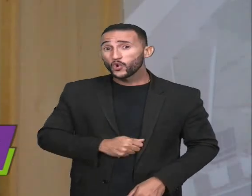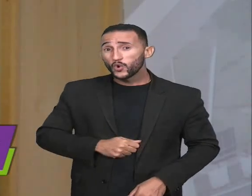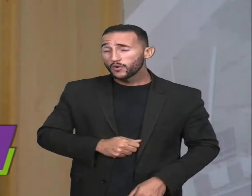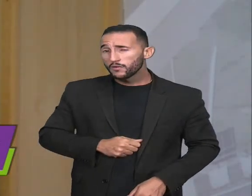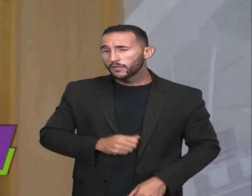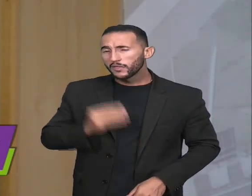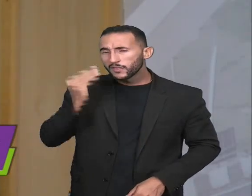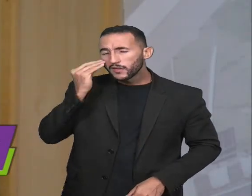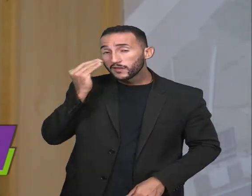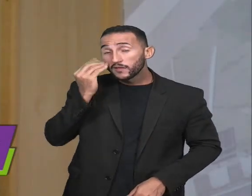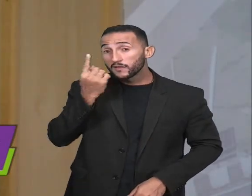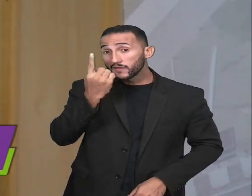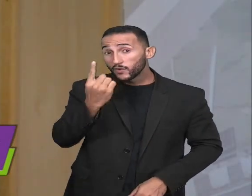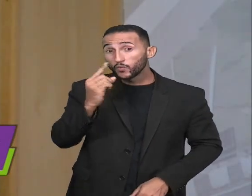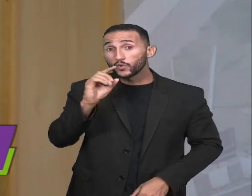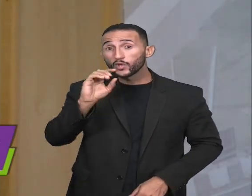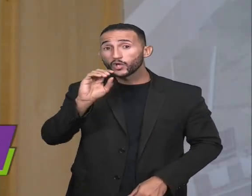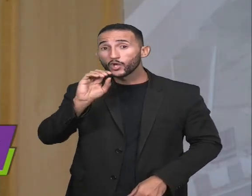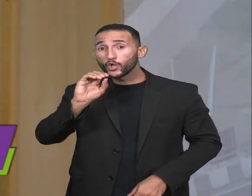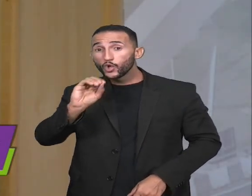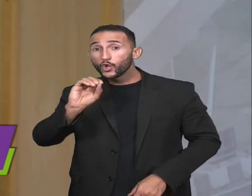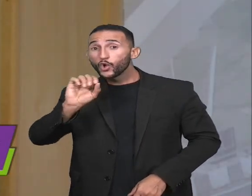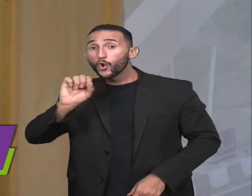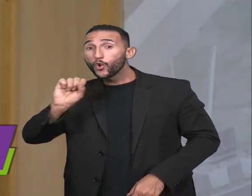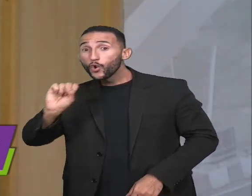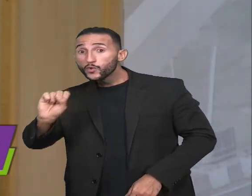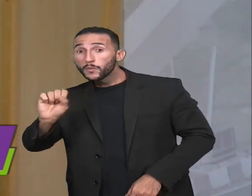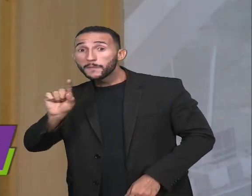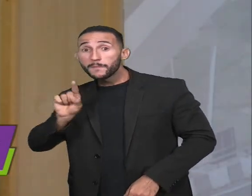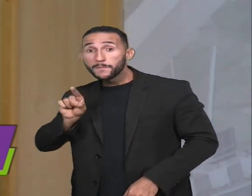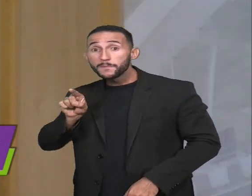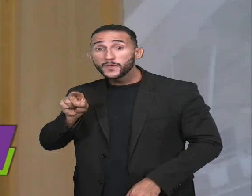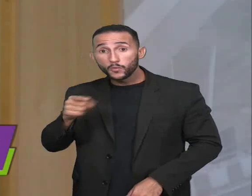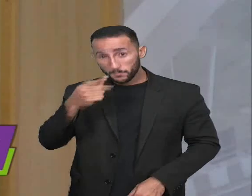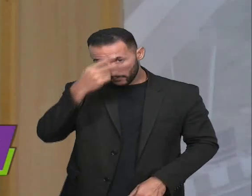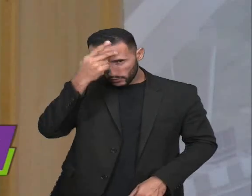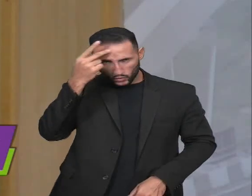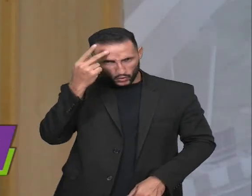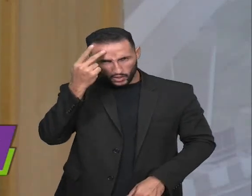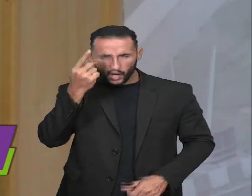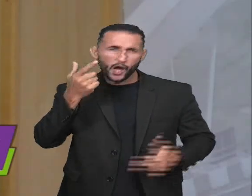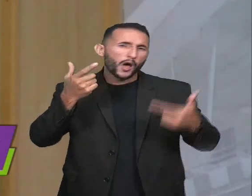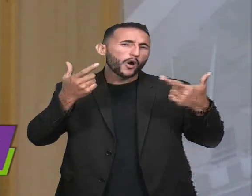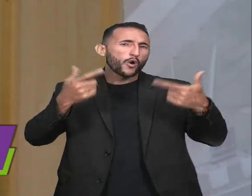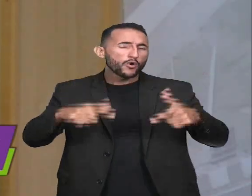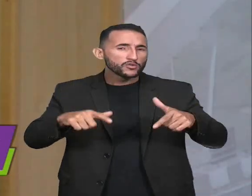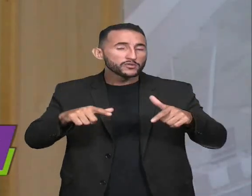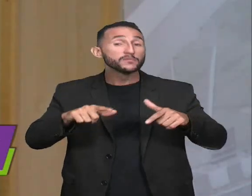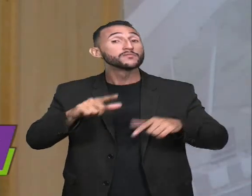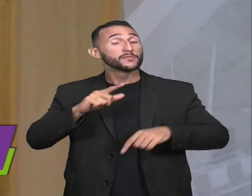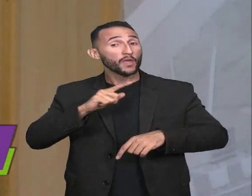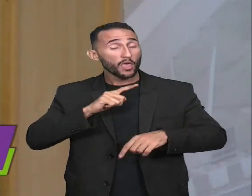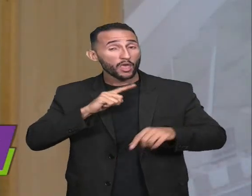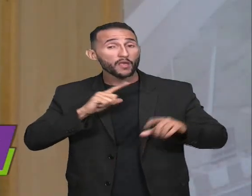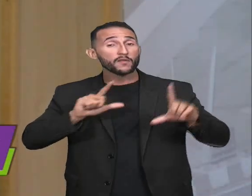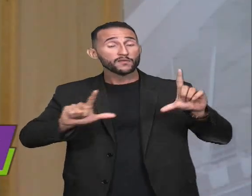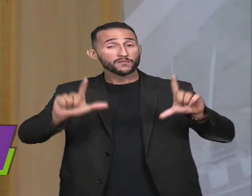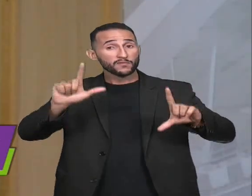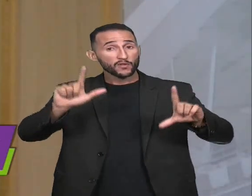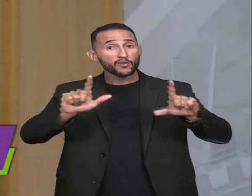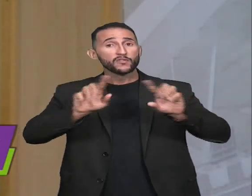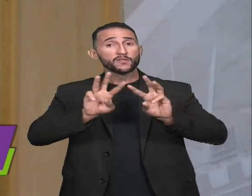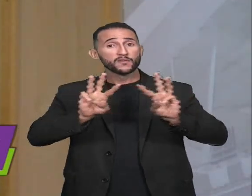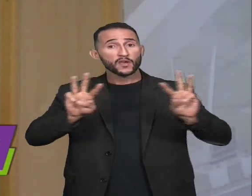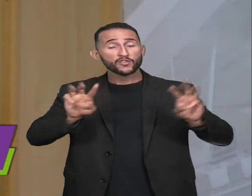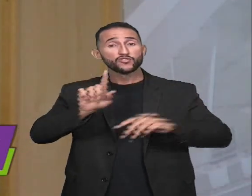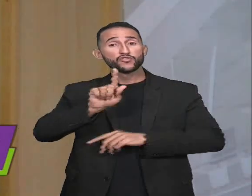pessoas aguardando o atendimento isso foi publicado pelo G1 Isso é um absurdo é um desserviço